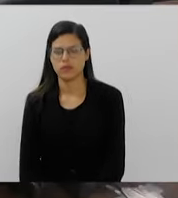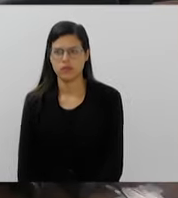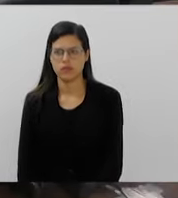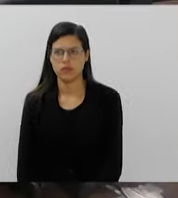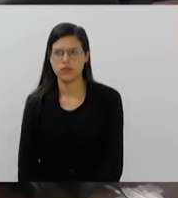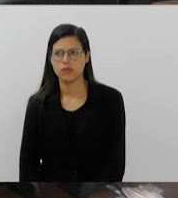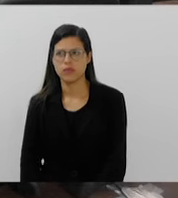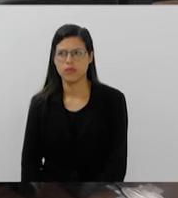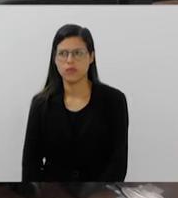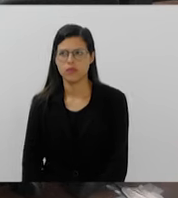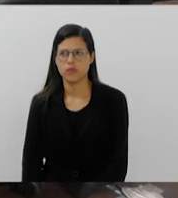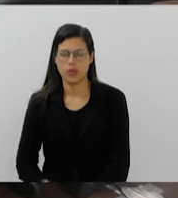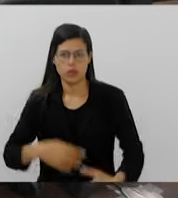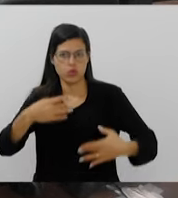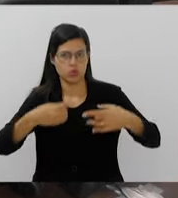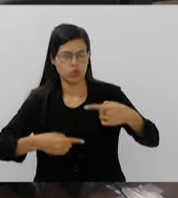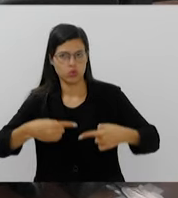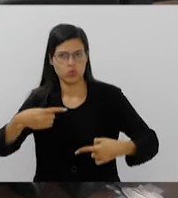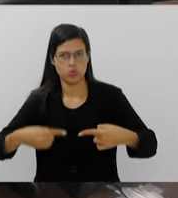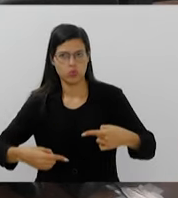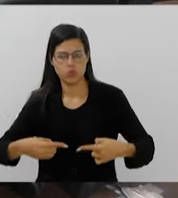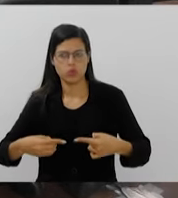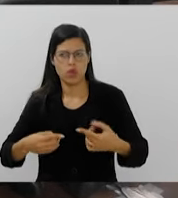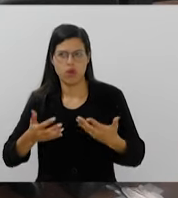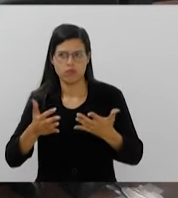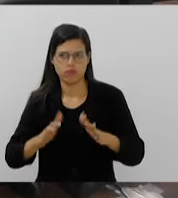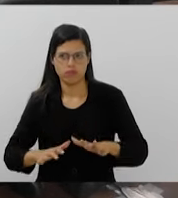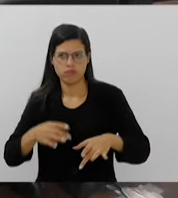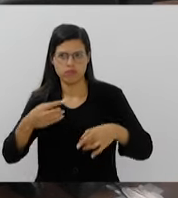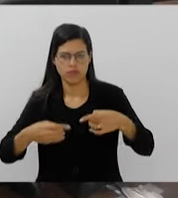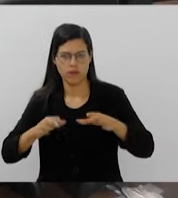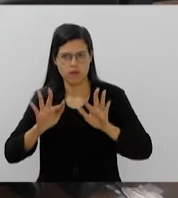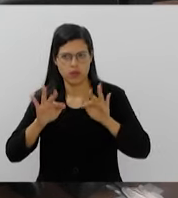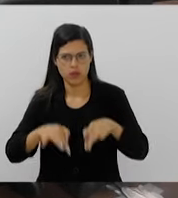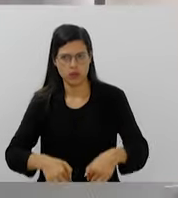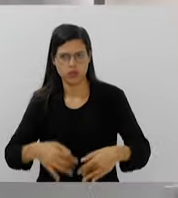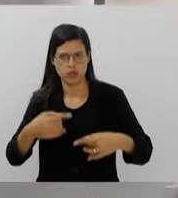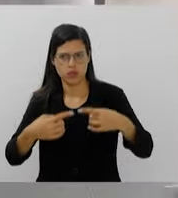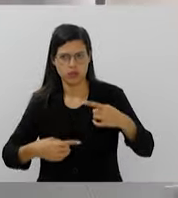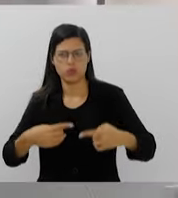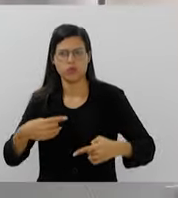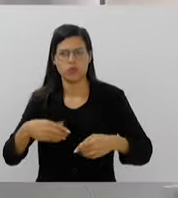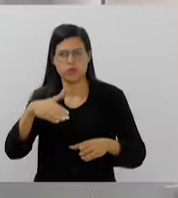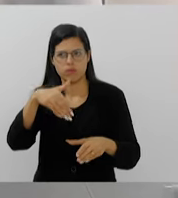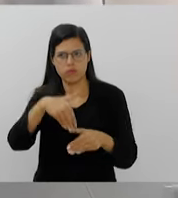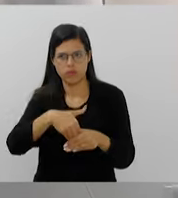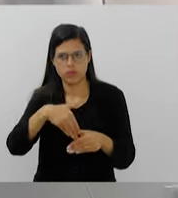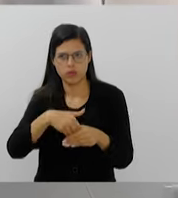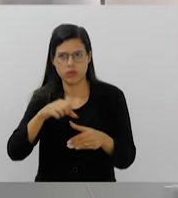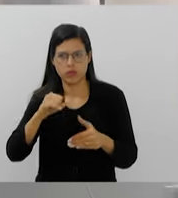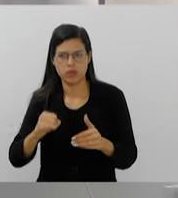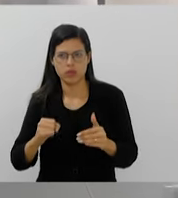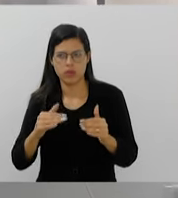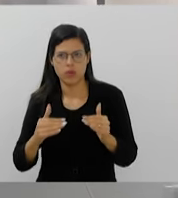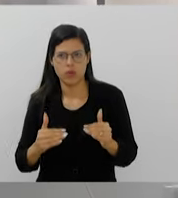Tá bom. Em discussão, não havendo quem queira discutir, encerrada a discussão, em votação,